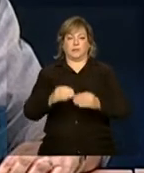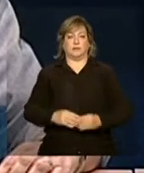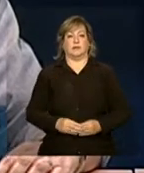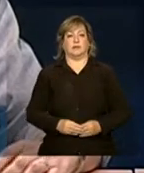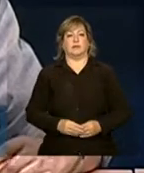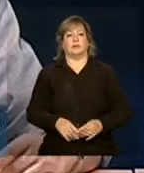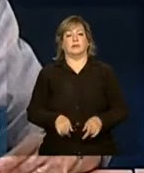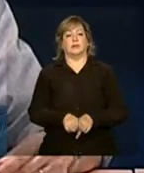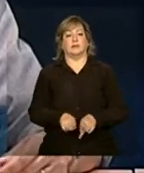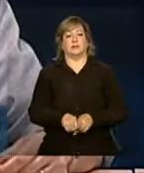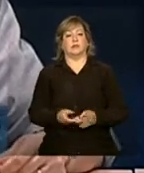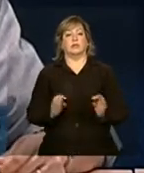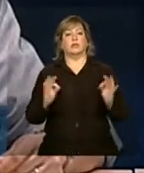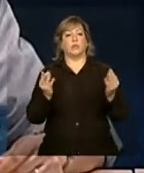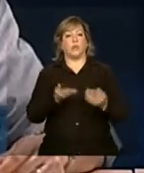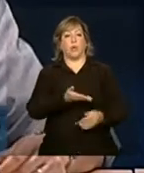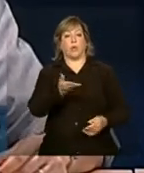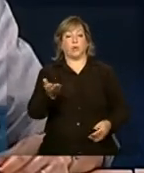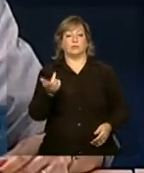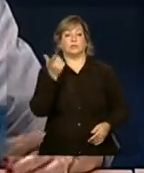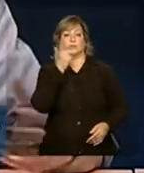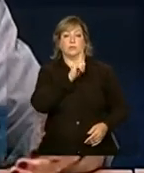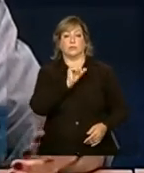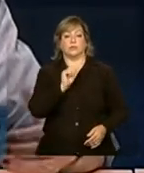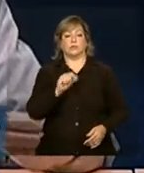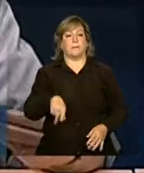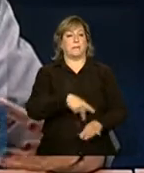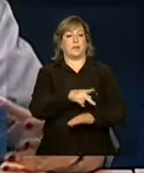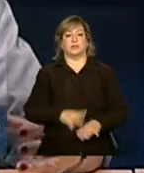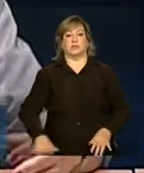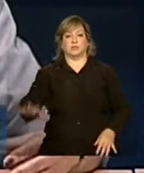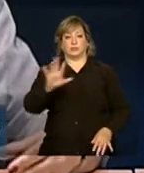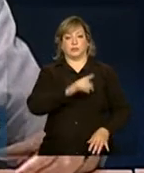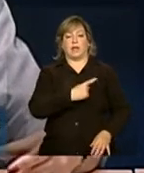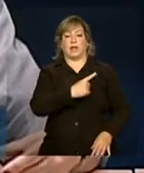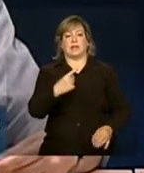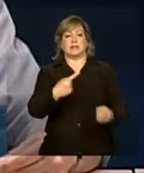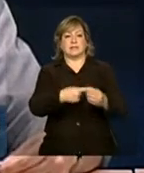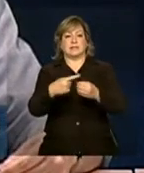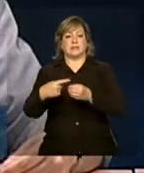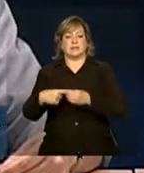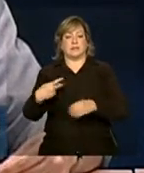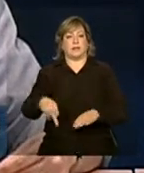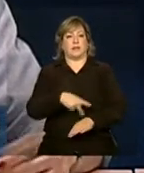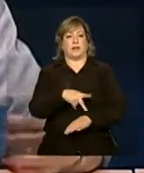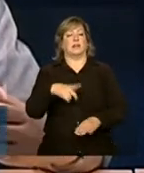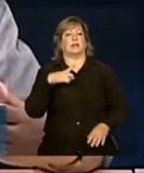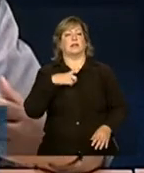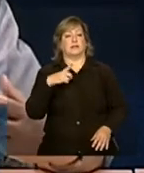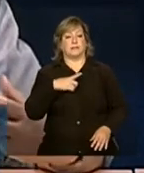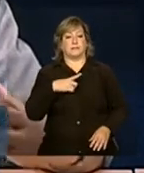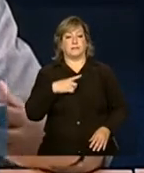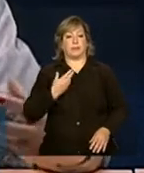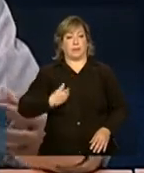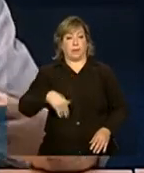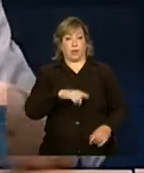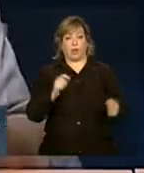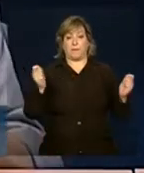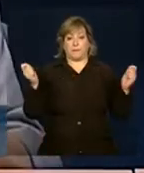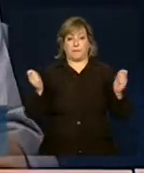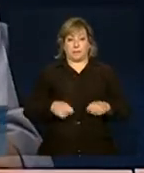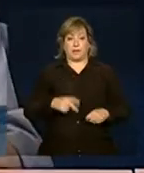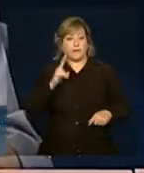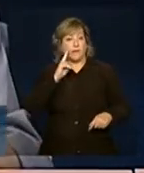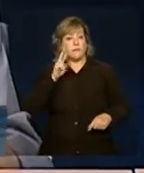e que todos os colhemos no país inteiro em cada cidade do país temos a gente é capaz